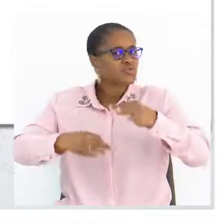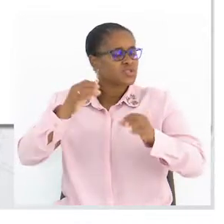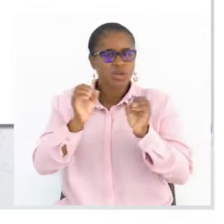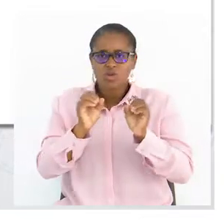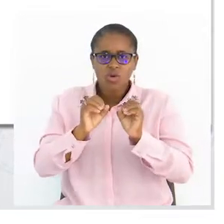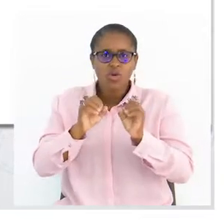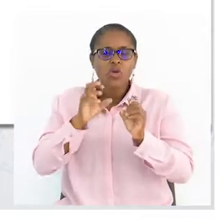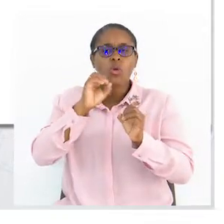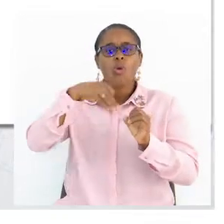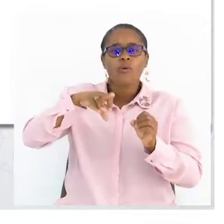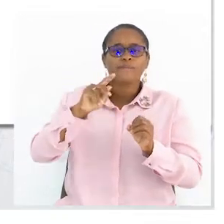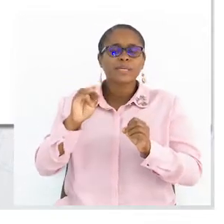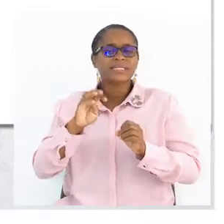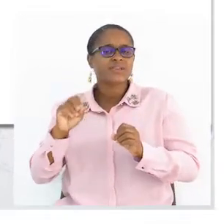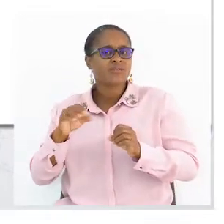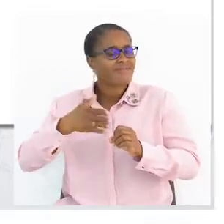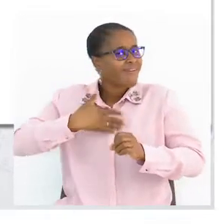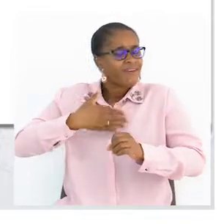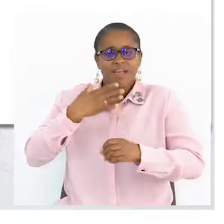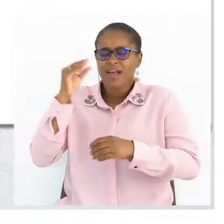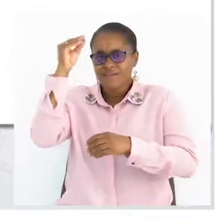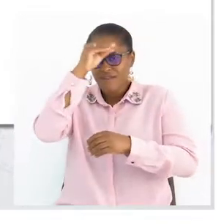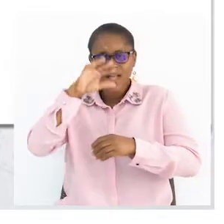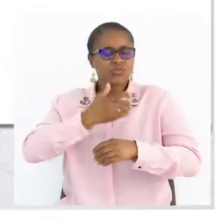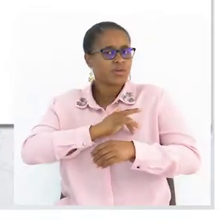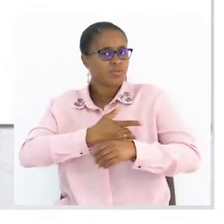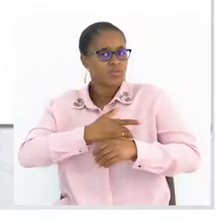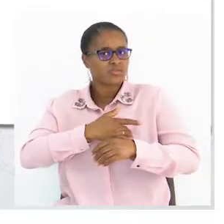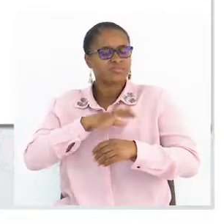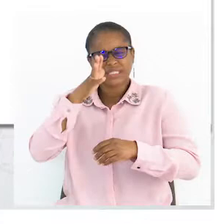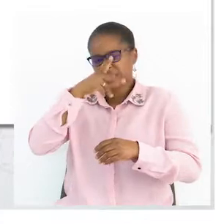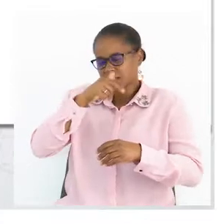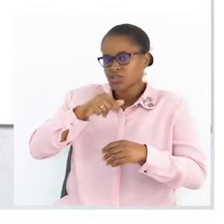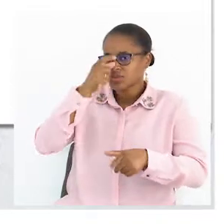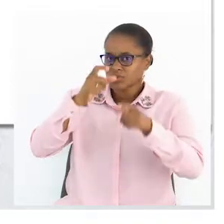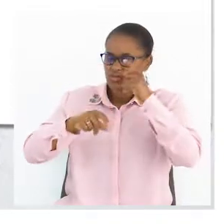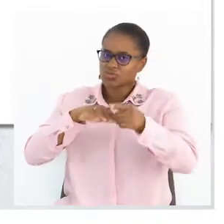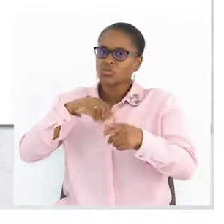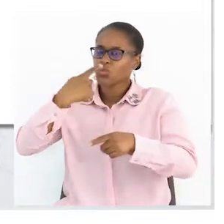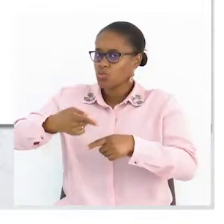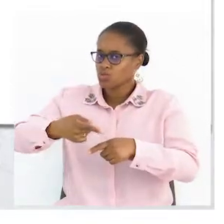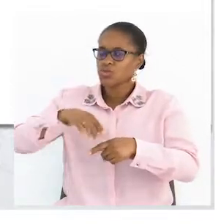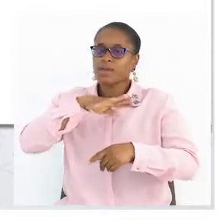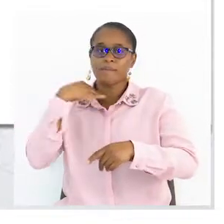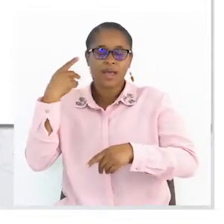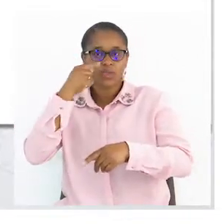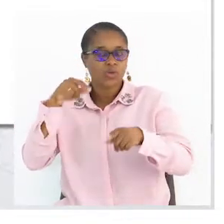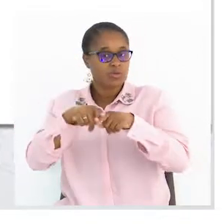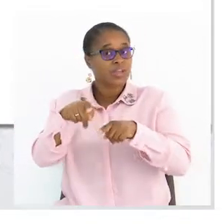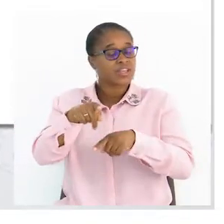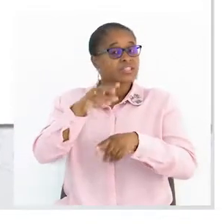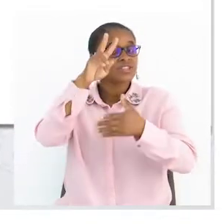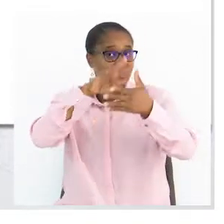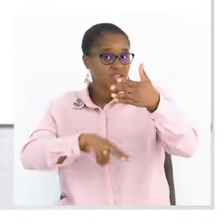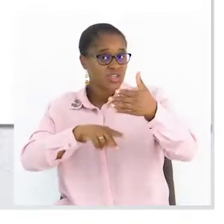Não queiras falsos amores que esmagam os outros e matam o irmão. Este texto é da autoria